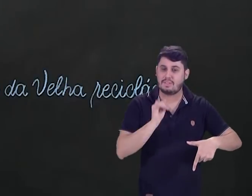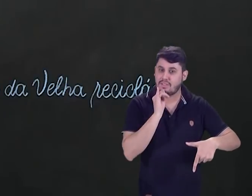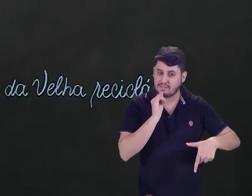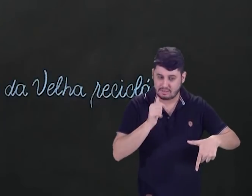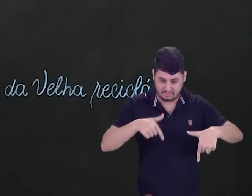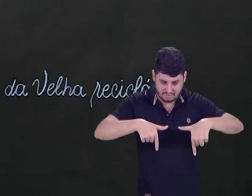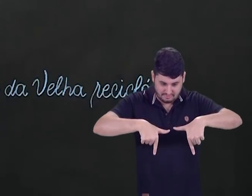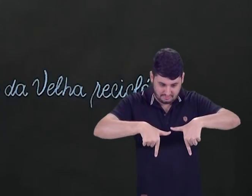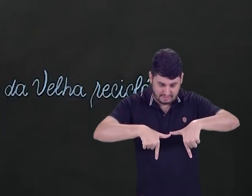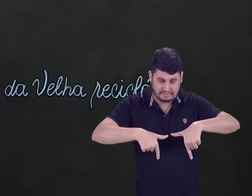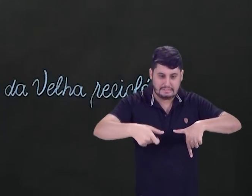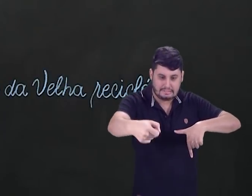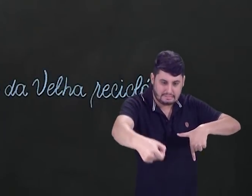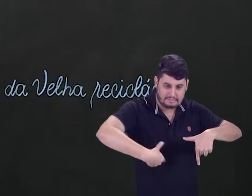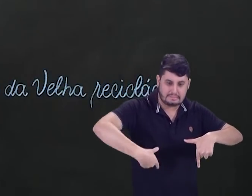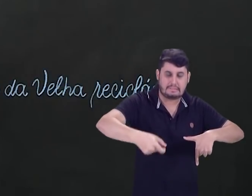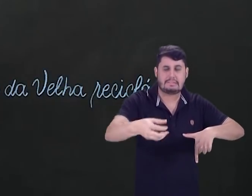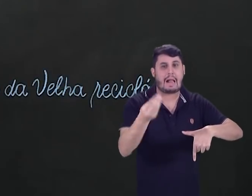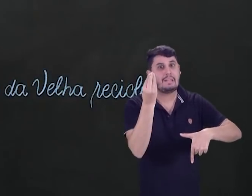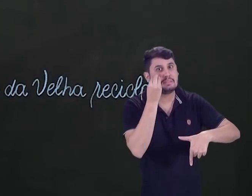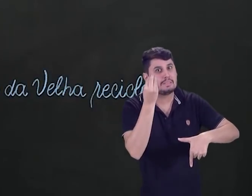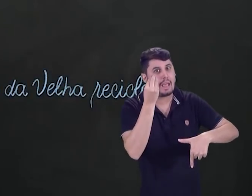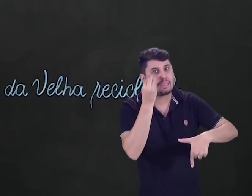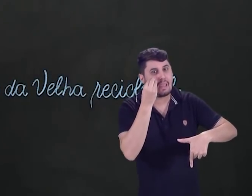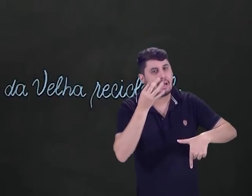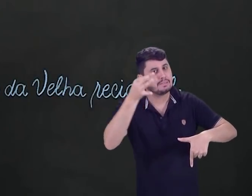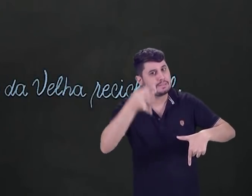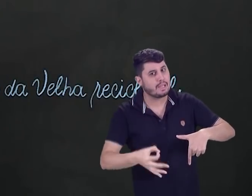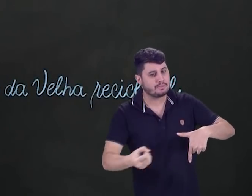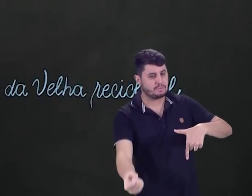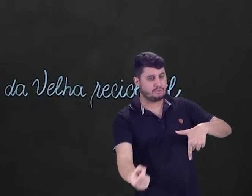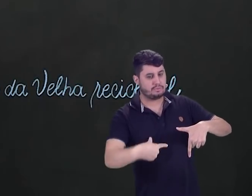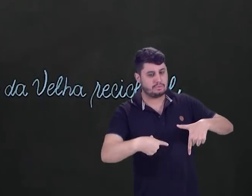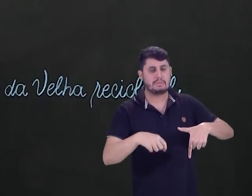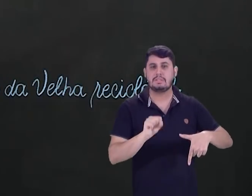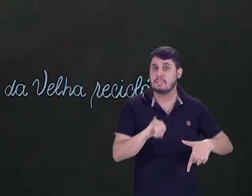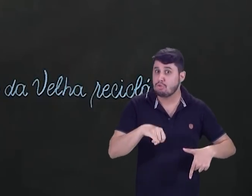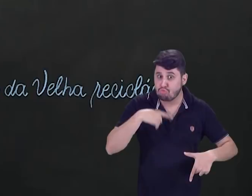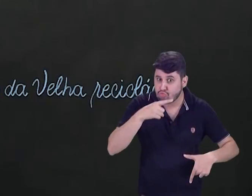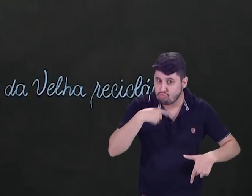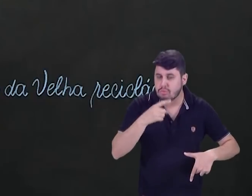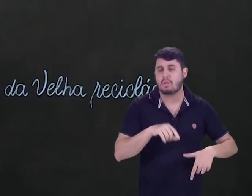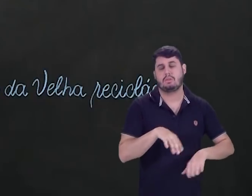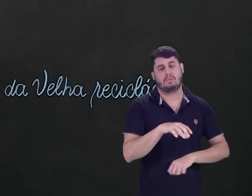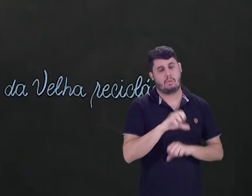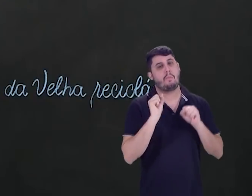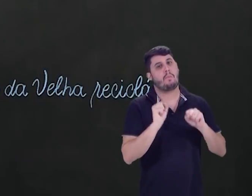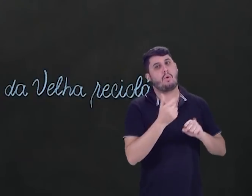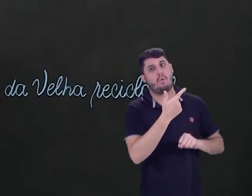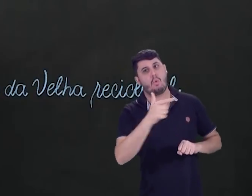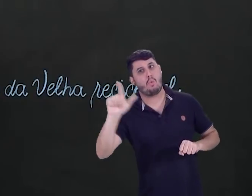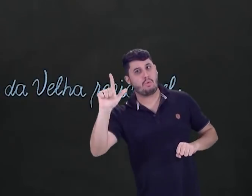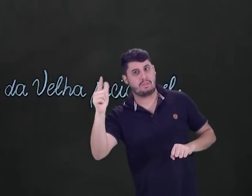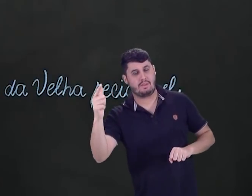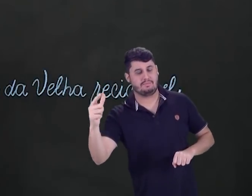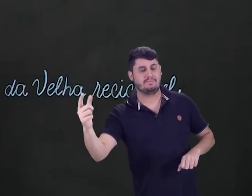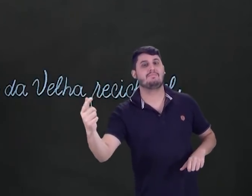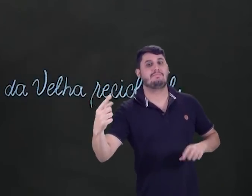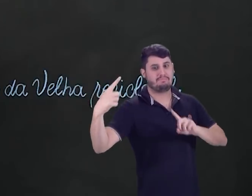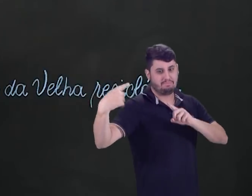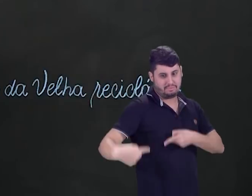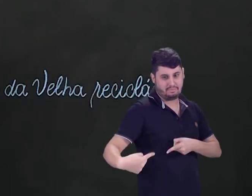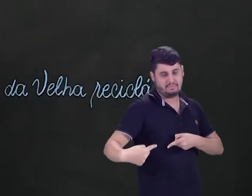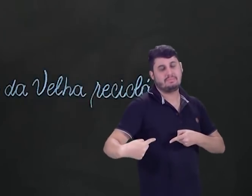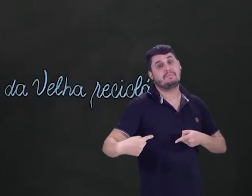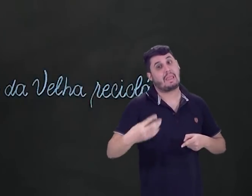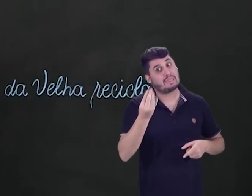até conseguir acertar no gol. Se não conseguir, o que, que eu faço? Aí é a vez do outro. Pega as tampinhas, joga no chão,